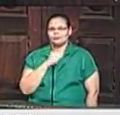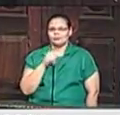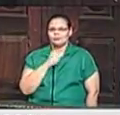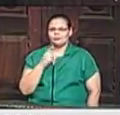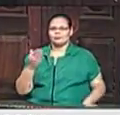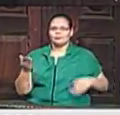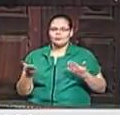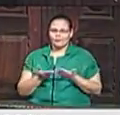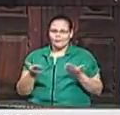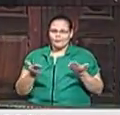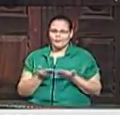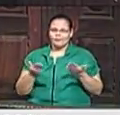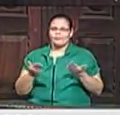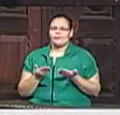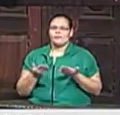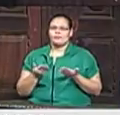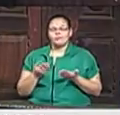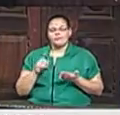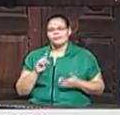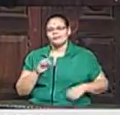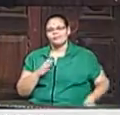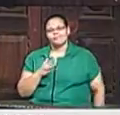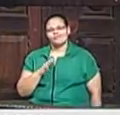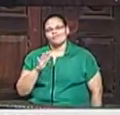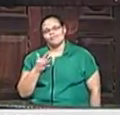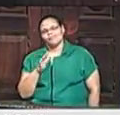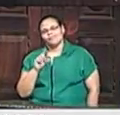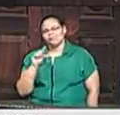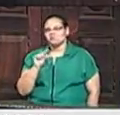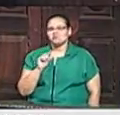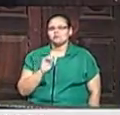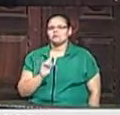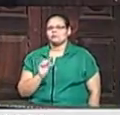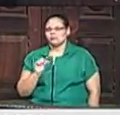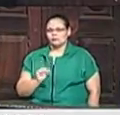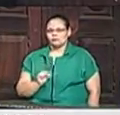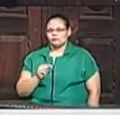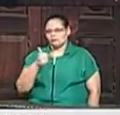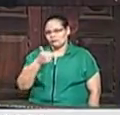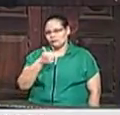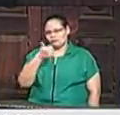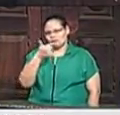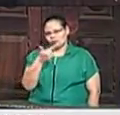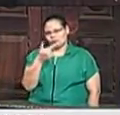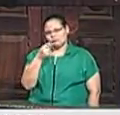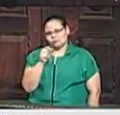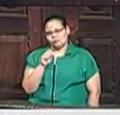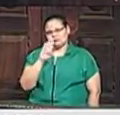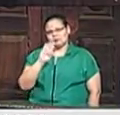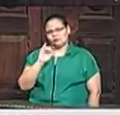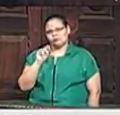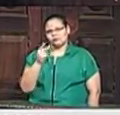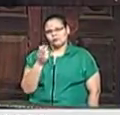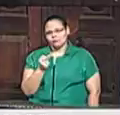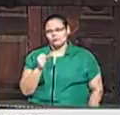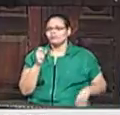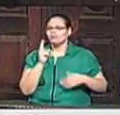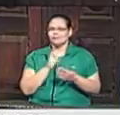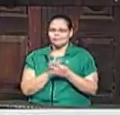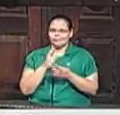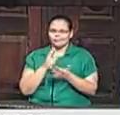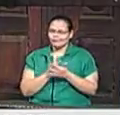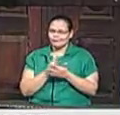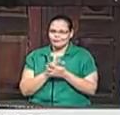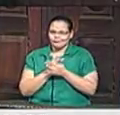estariam hoje em não menos de 120 bilhões, mesmo com a